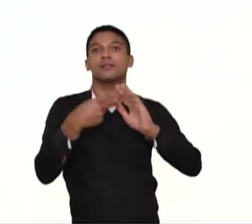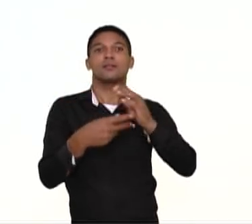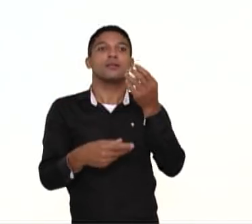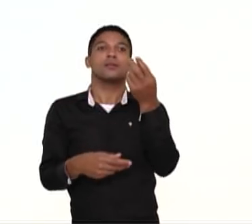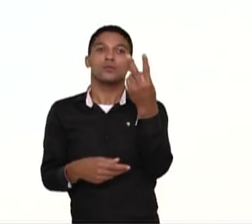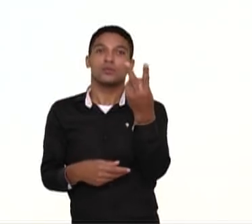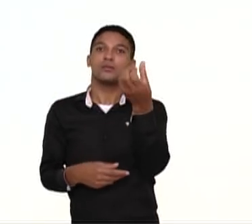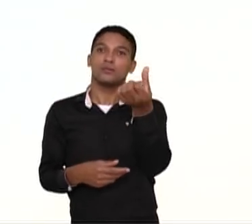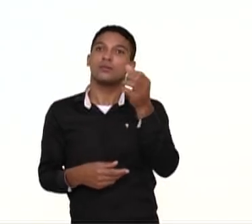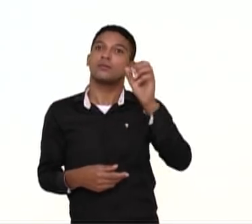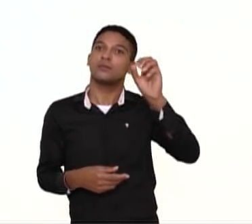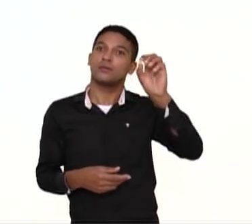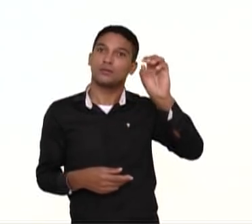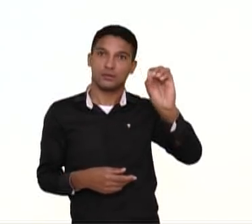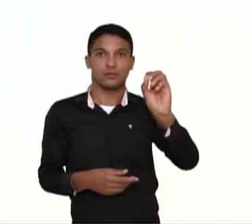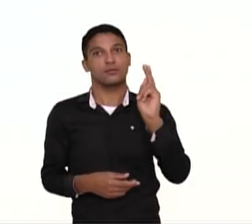horas.